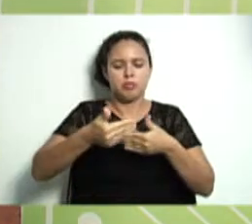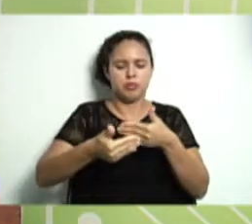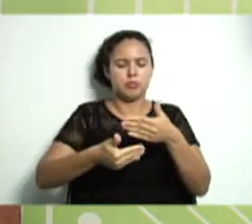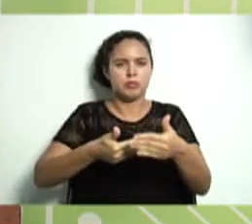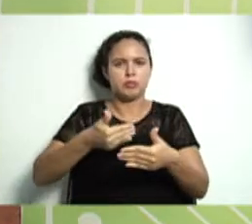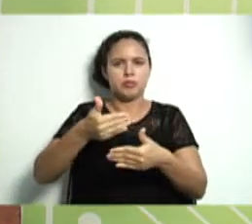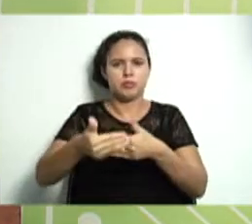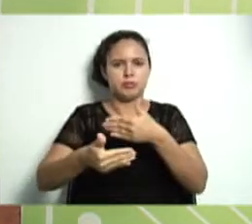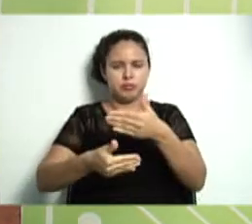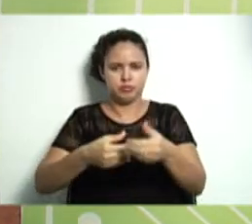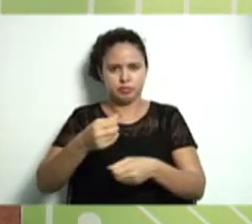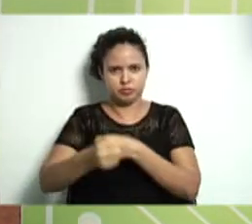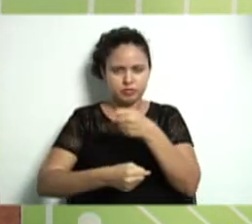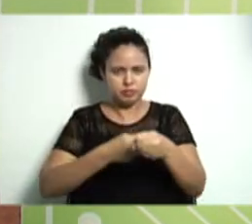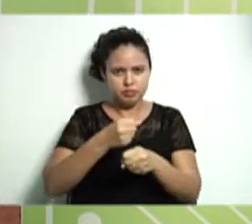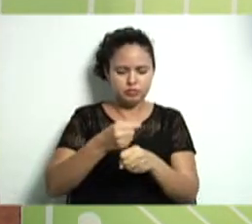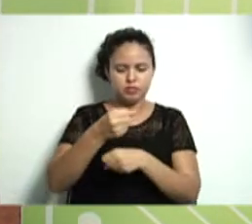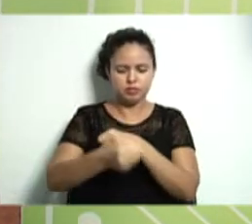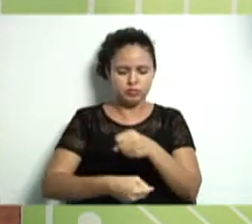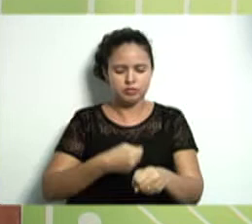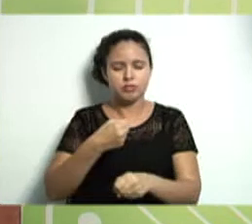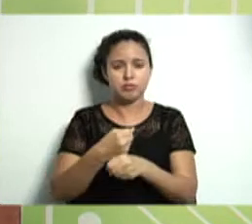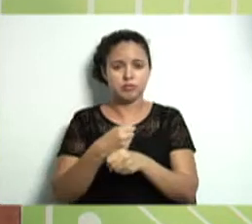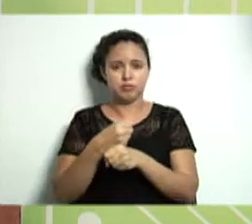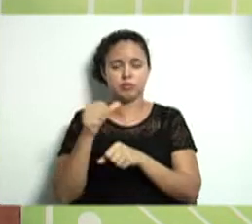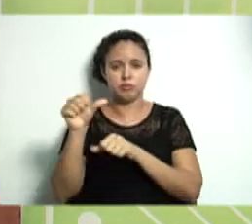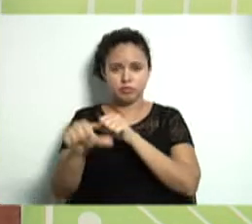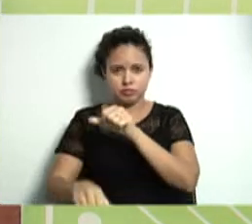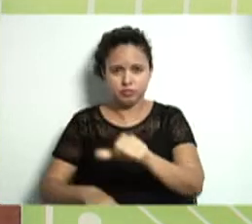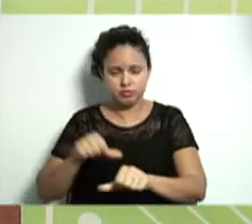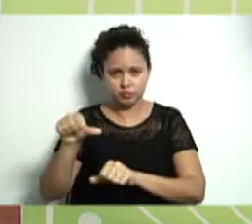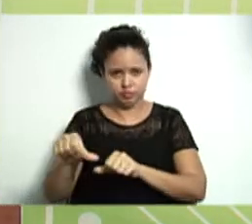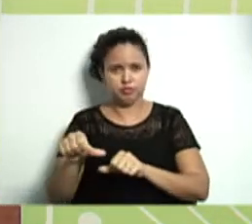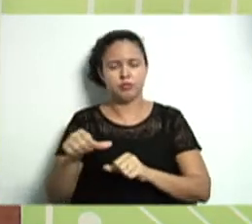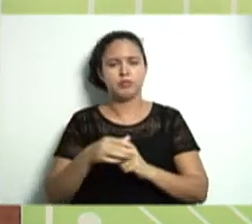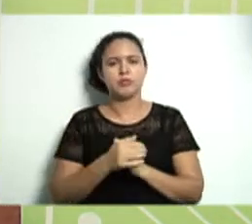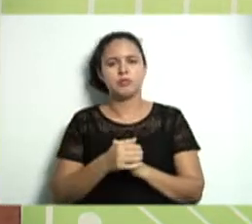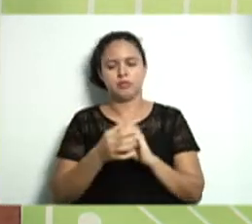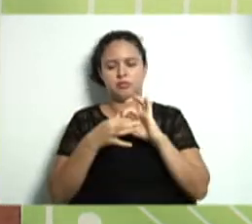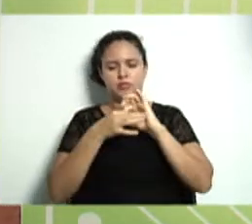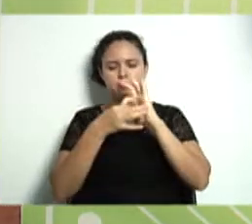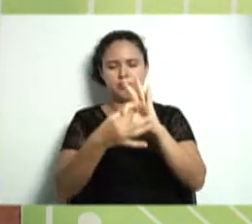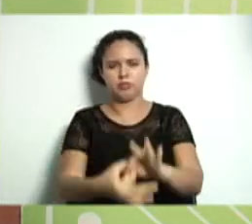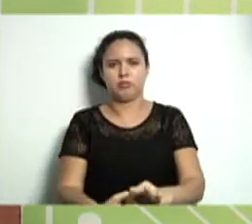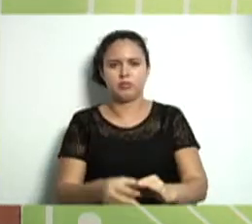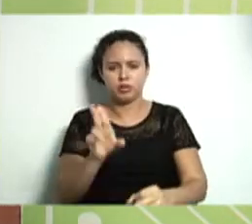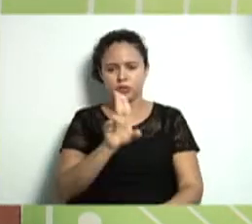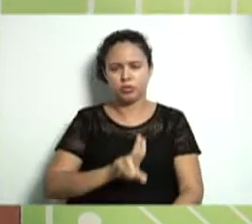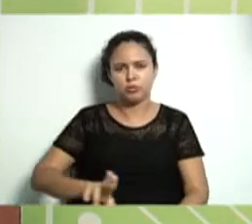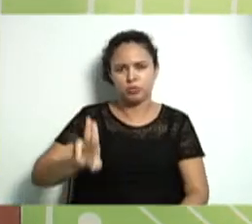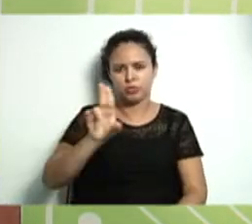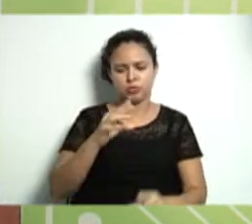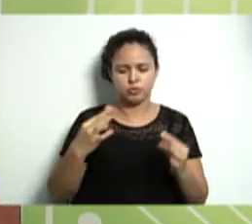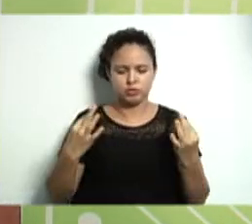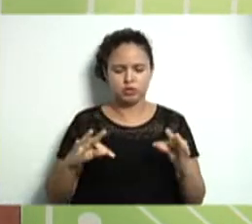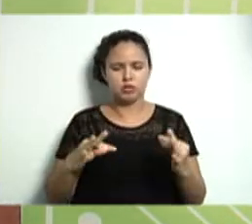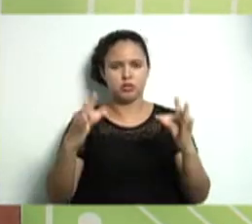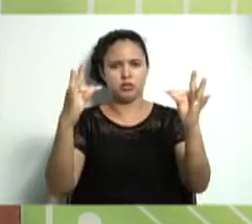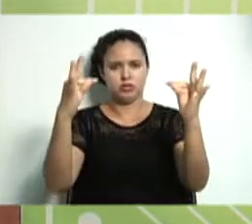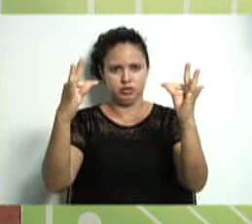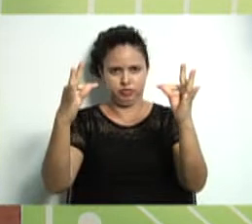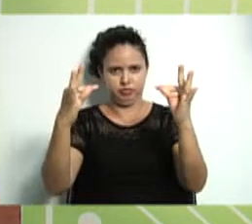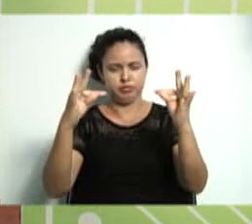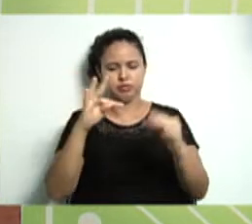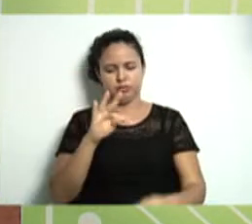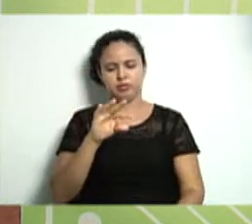transformações recentes que aconteceram no mundo do trabalho, elas estão relacionadas ao uso da tecnologia.